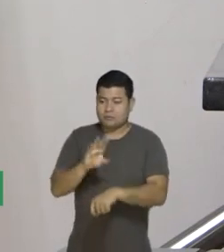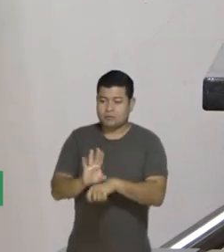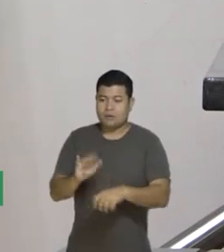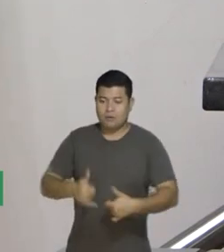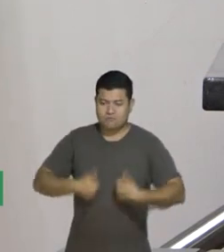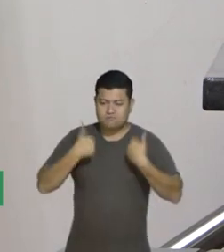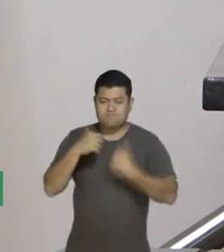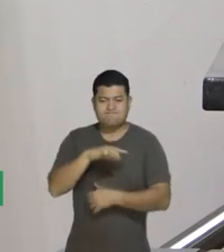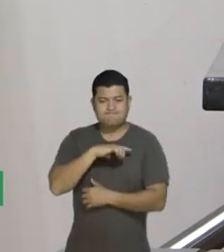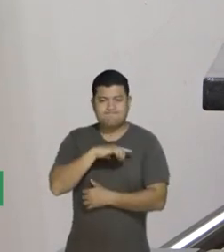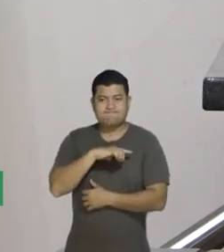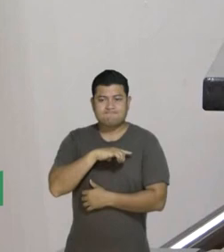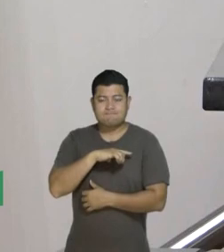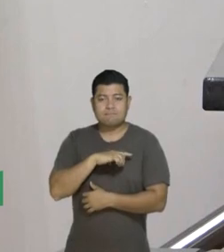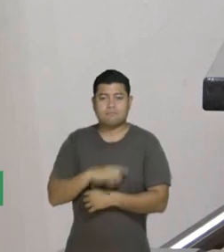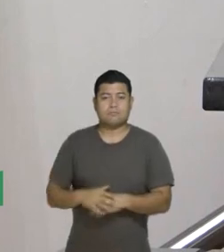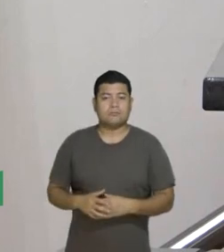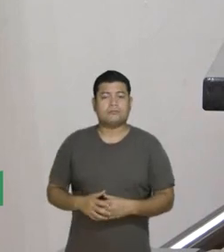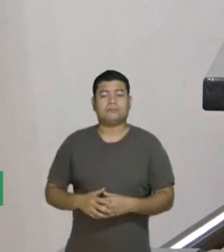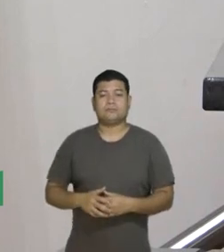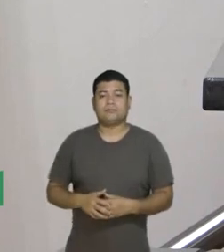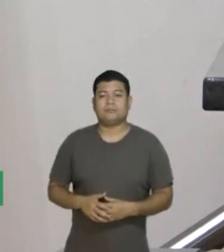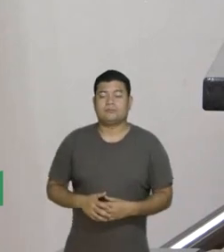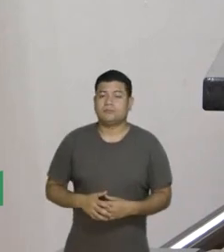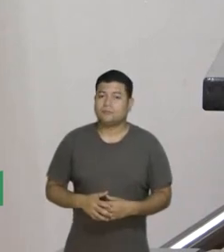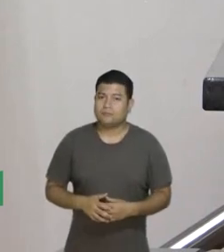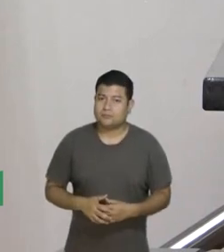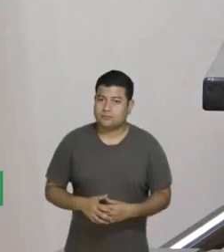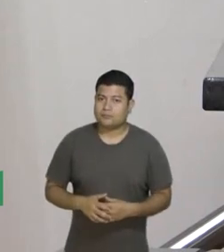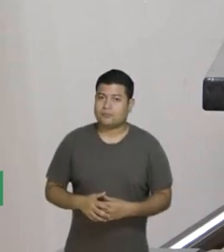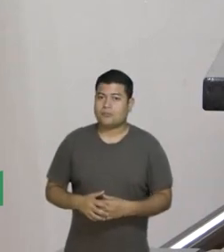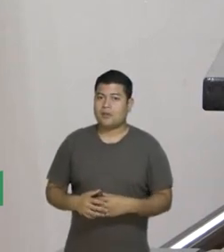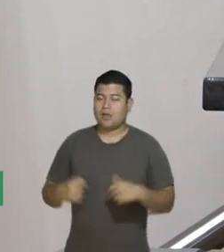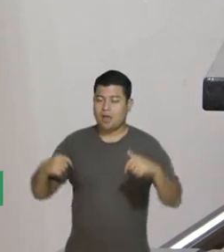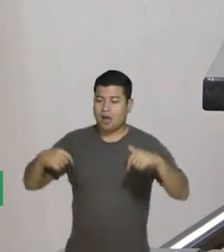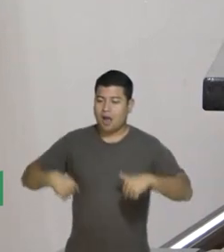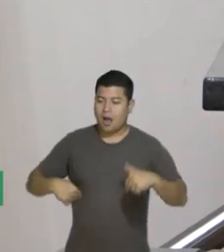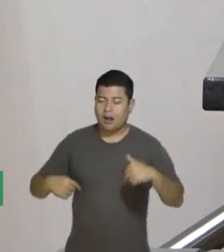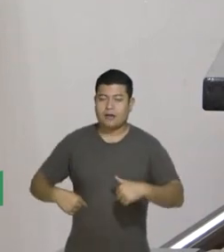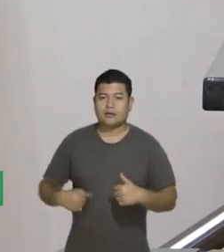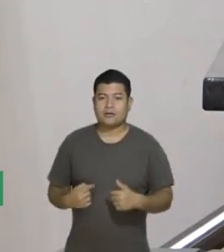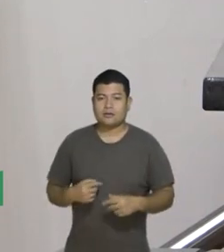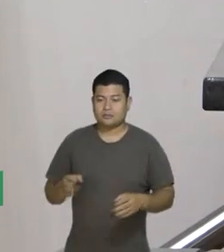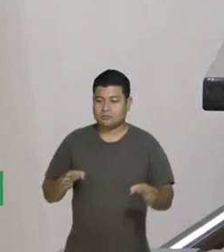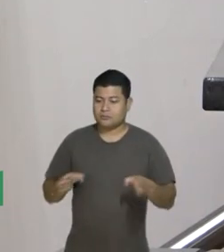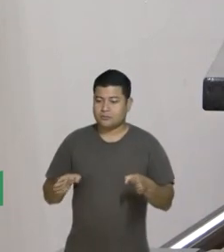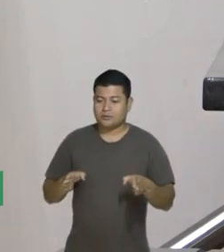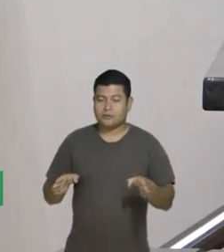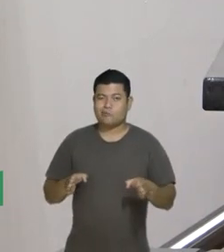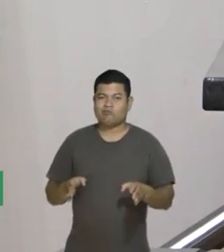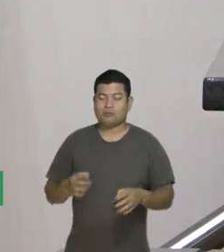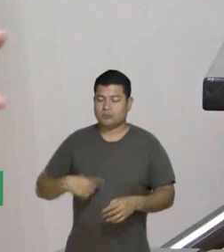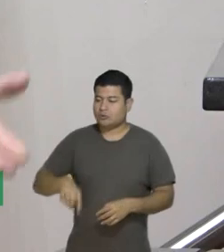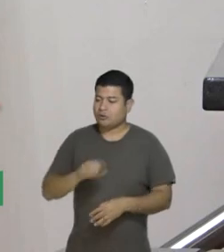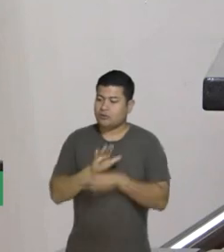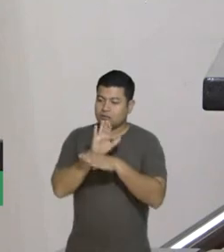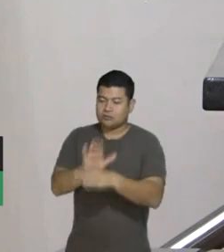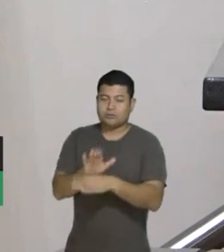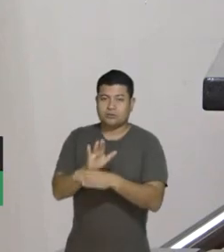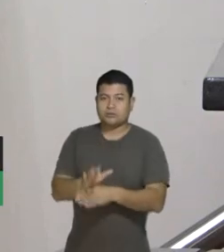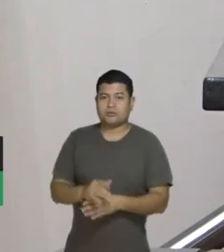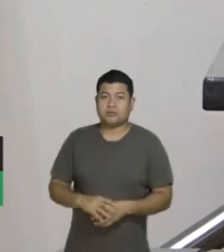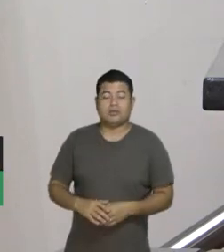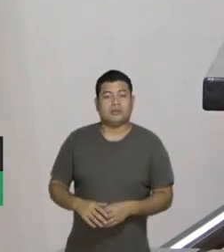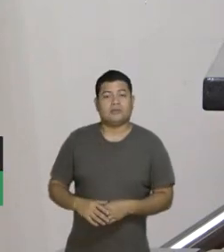também pela cidade de Porto Belo enquanto eu estiver aqui como deputado estadual. E também no próximo dia